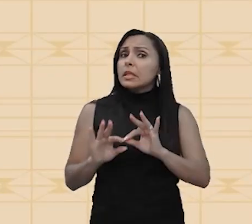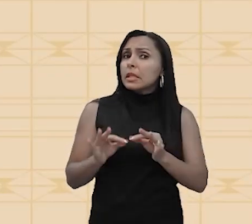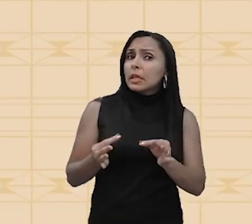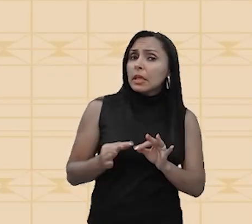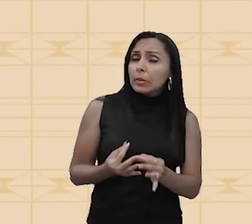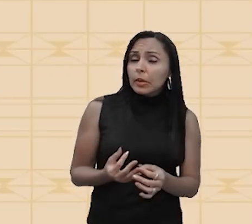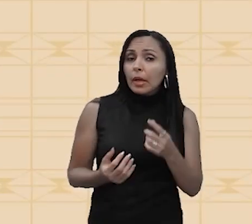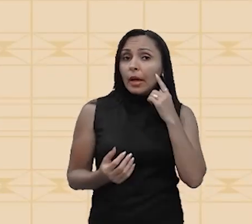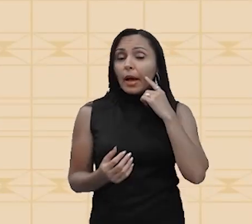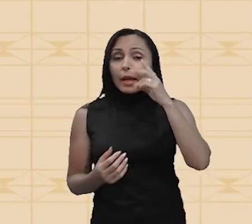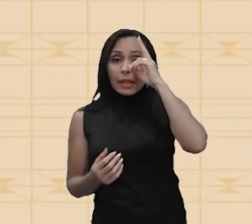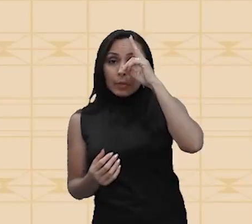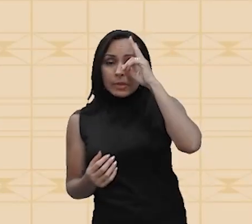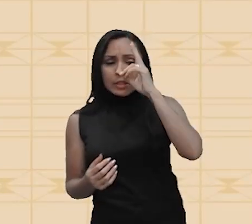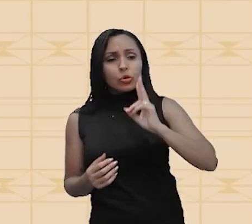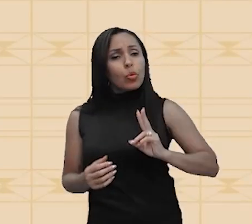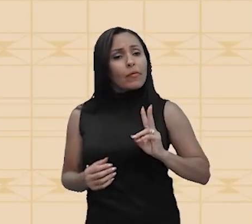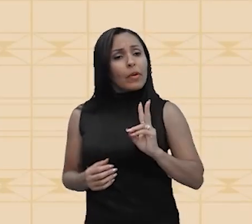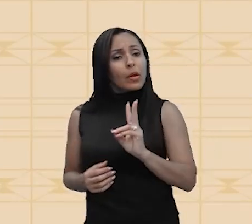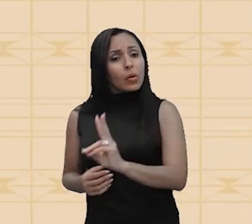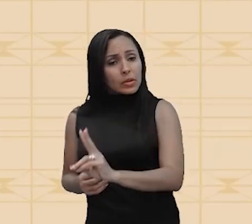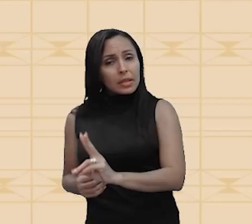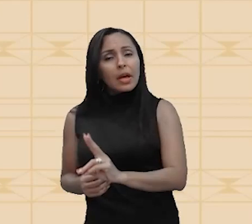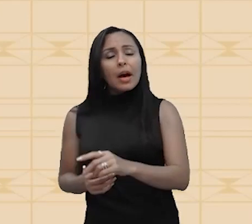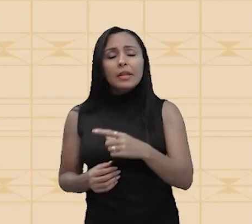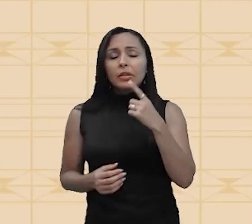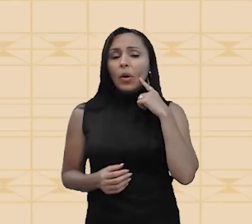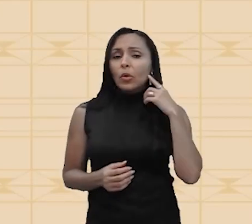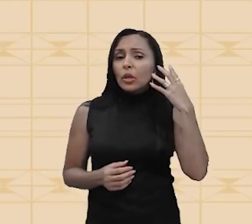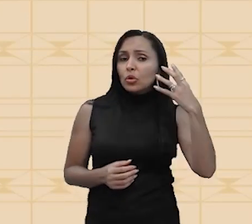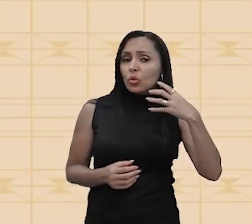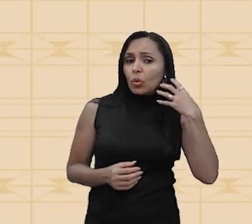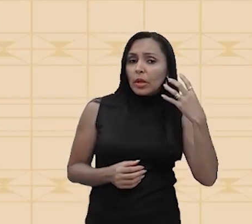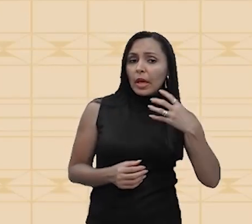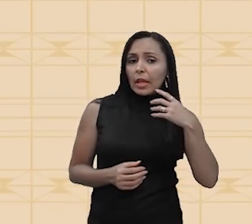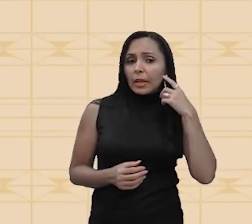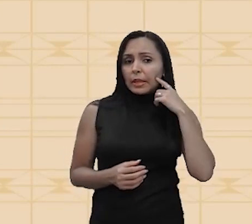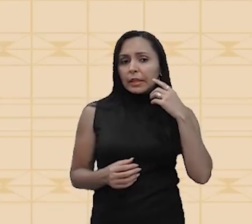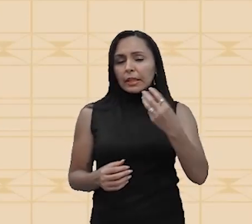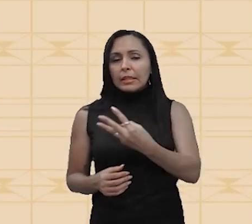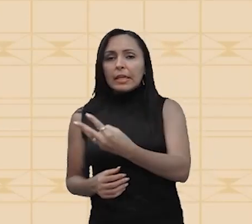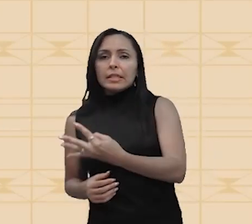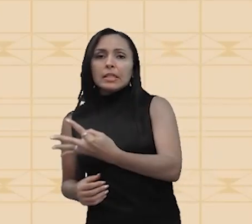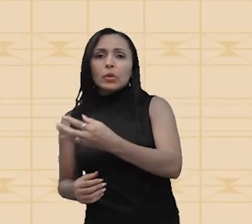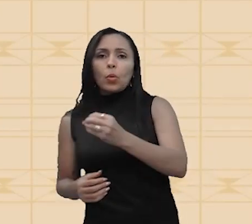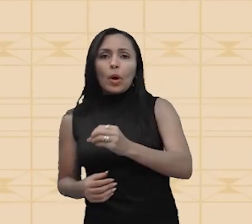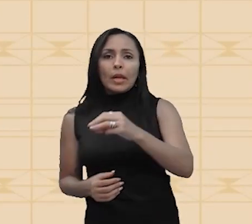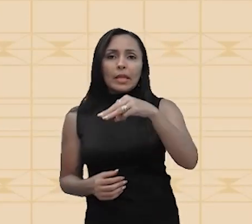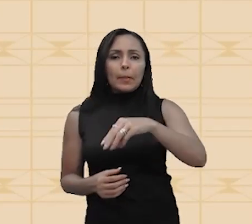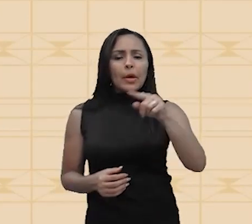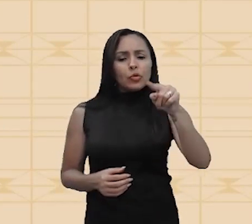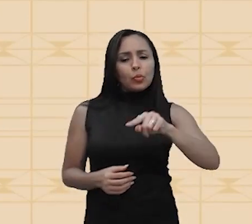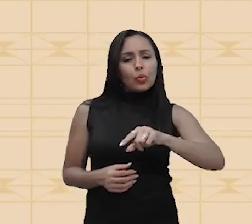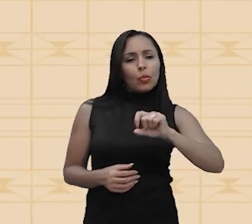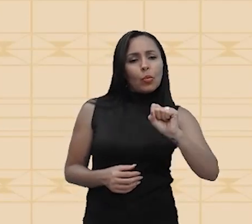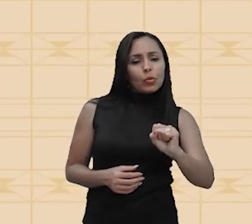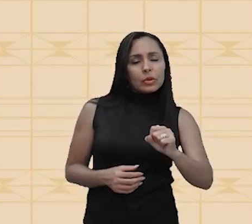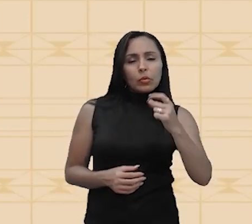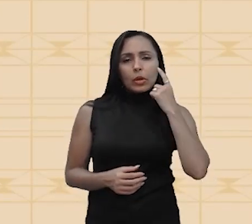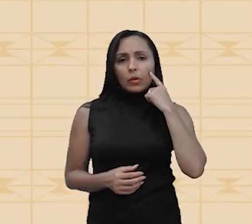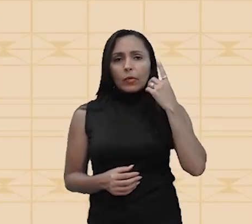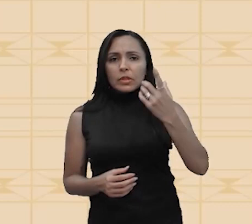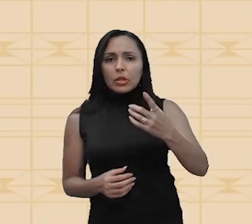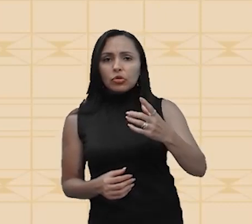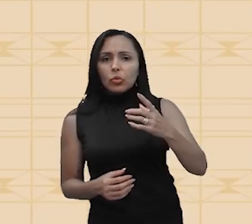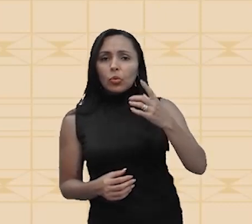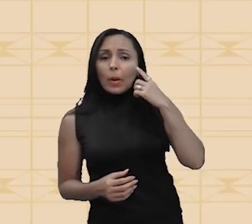existe uma velocidade de uma onda sonora que no ar é de 340 metros por segundo. Lembre-se que quando você escuta o seu eco,